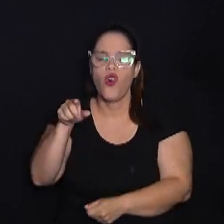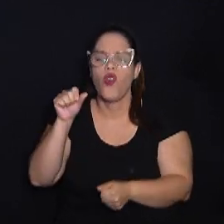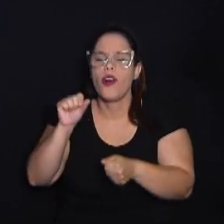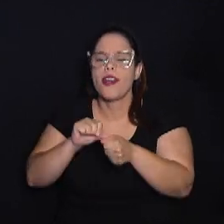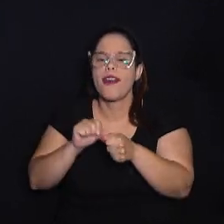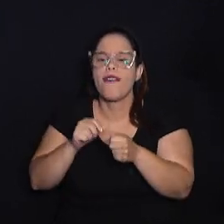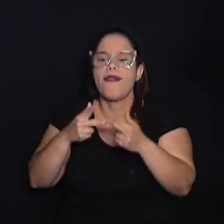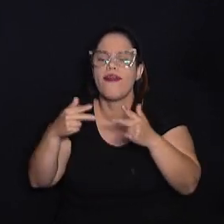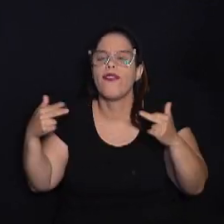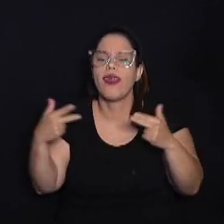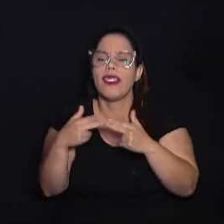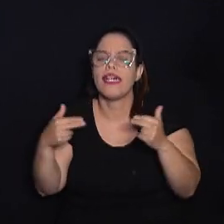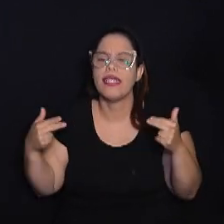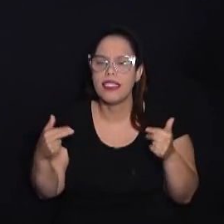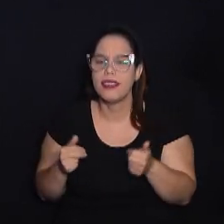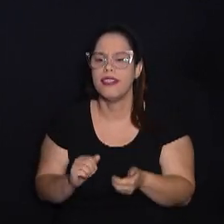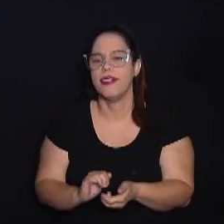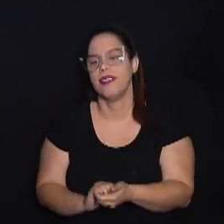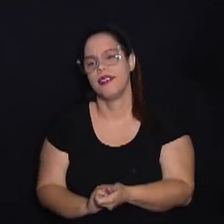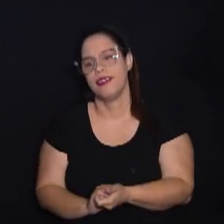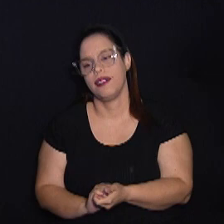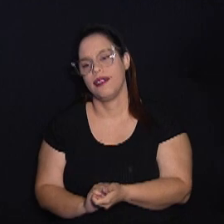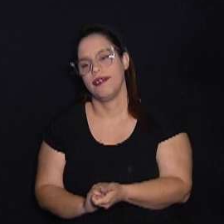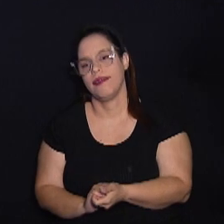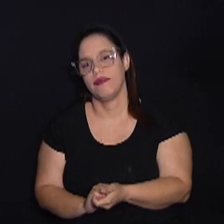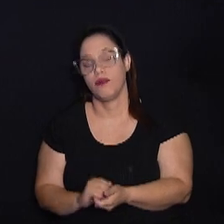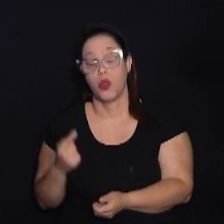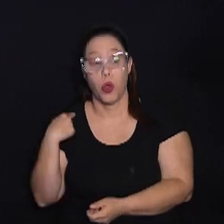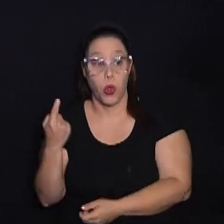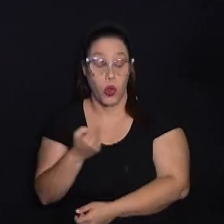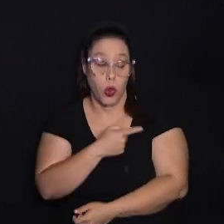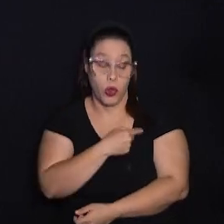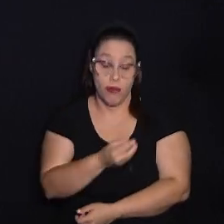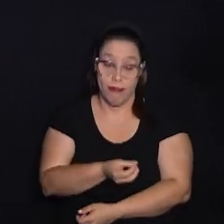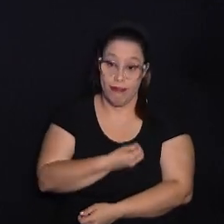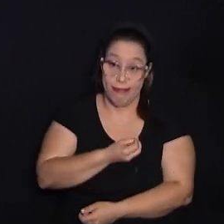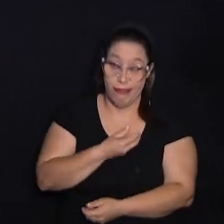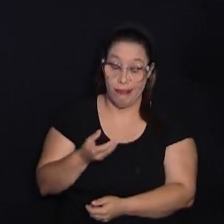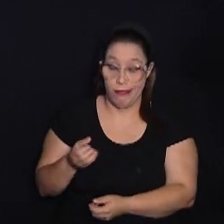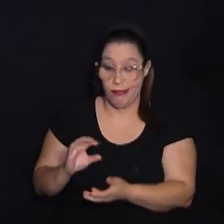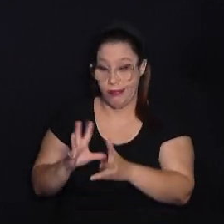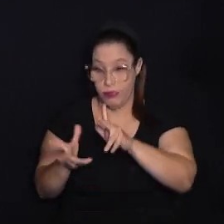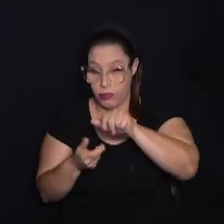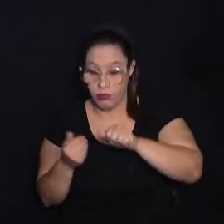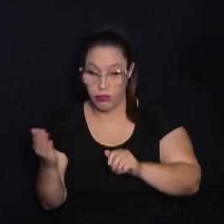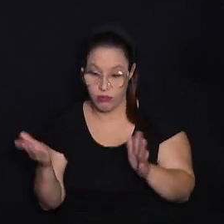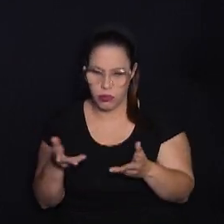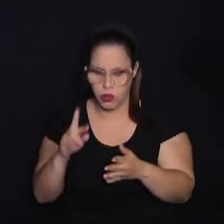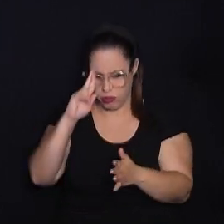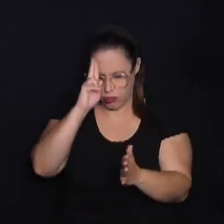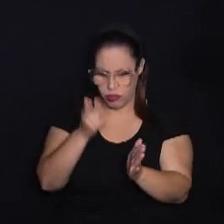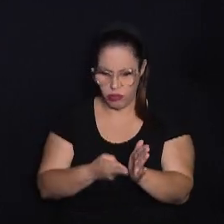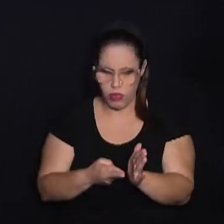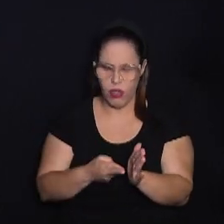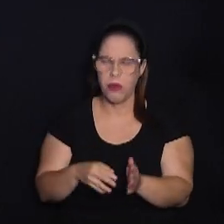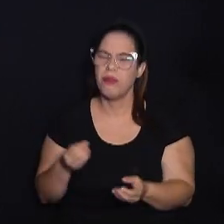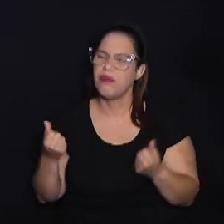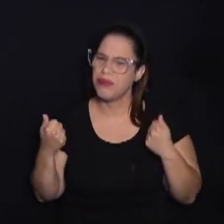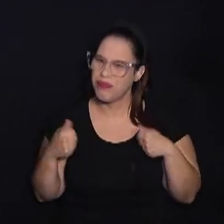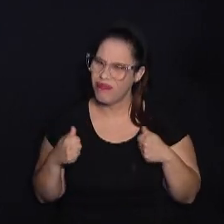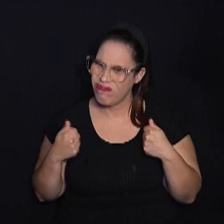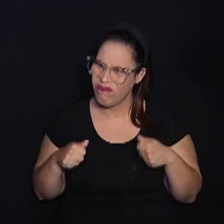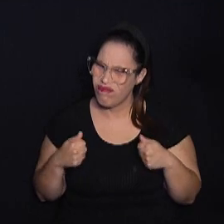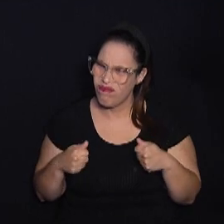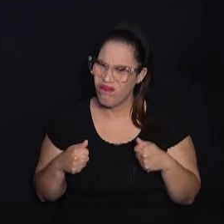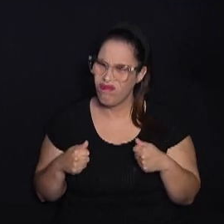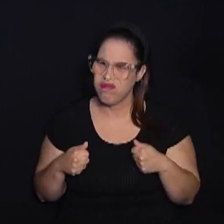diferença, você faz a diferença, e nós estamos vivendo um mundo hoje que precisa de referência. Estamos vivendo um mundo